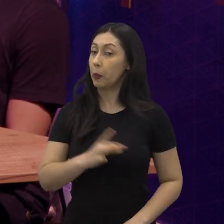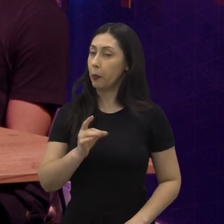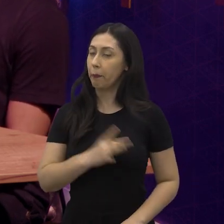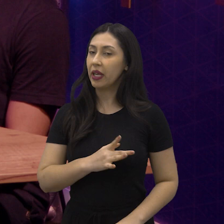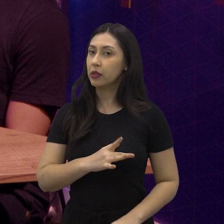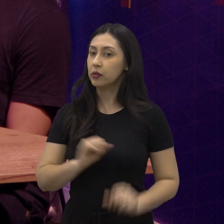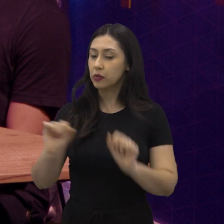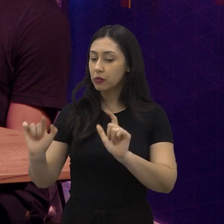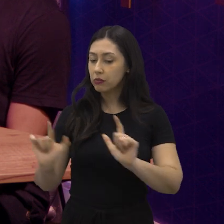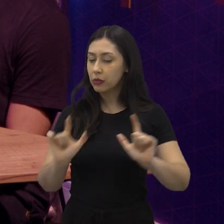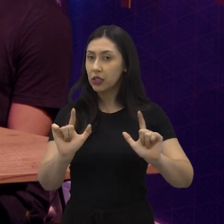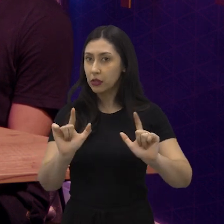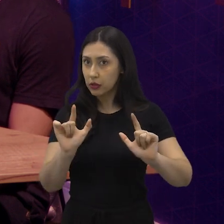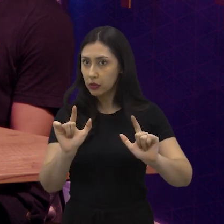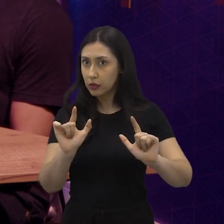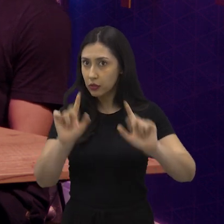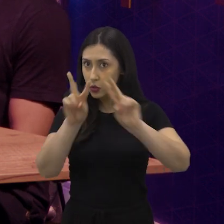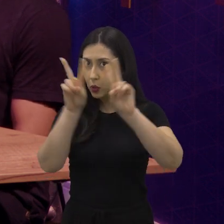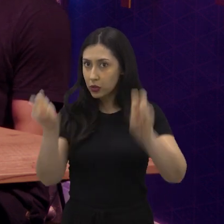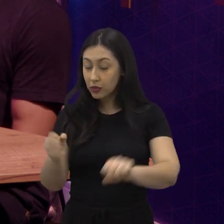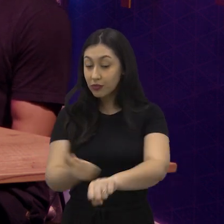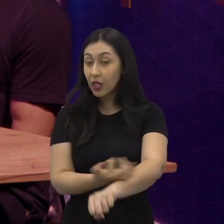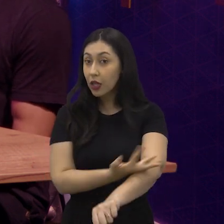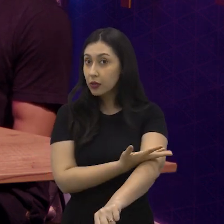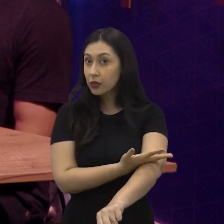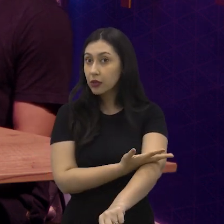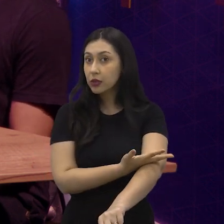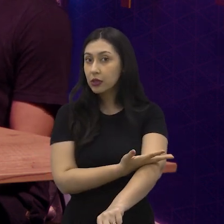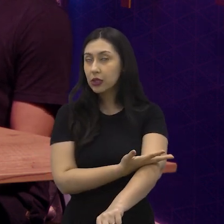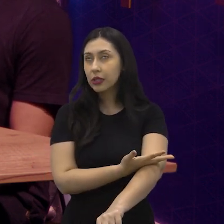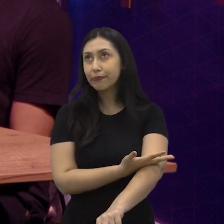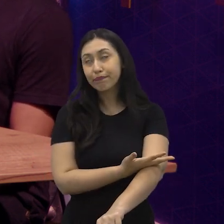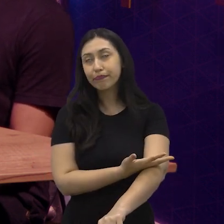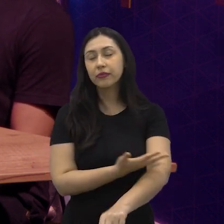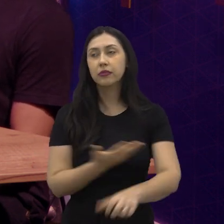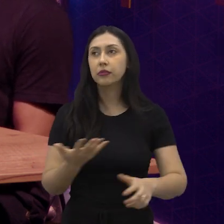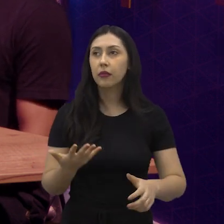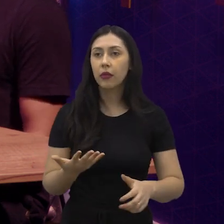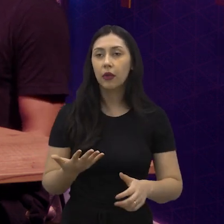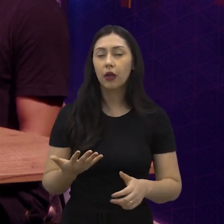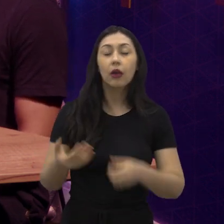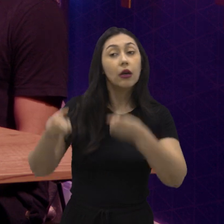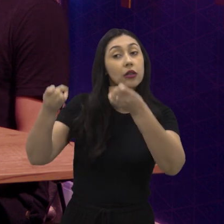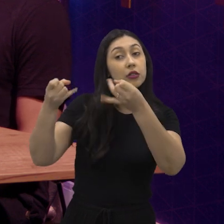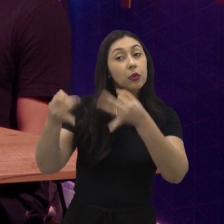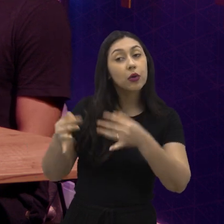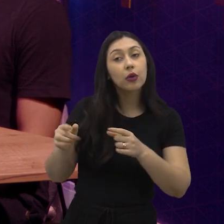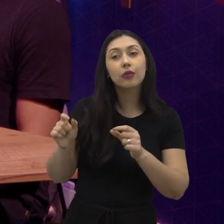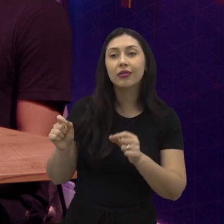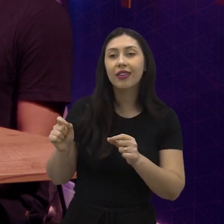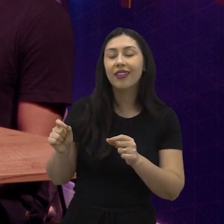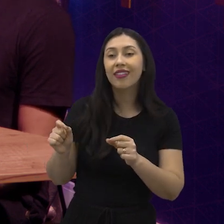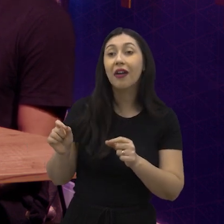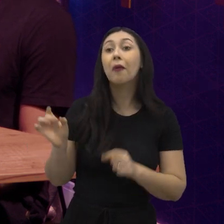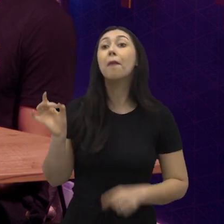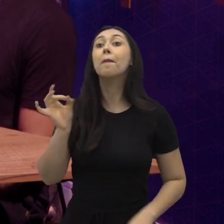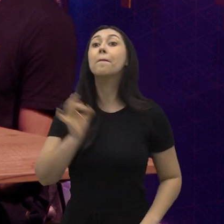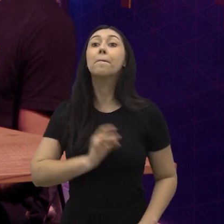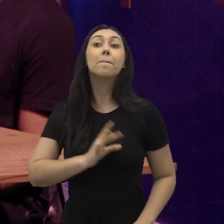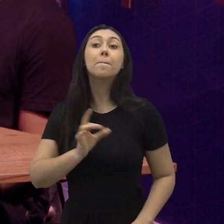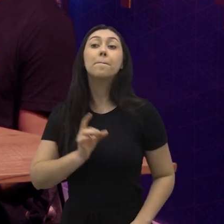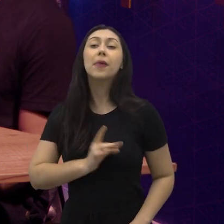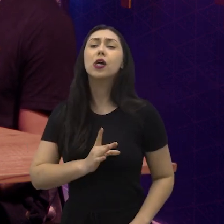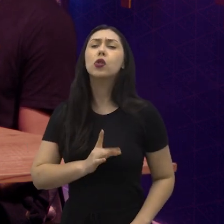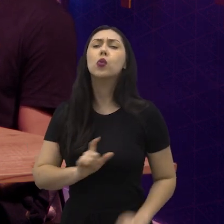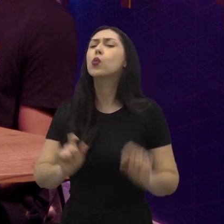medo no episódio de emoções, né, e a gente explicou um pouquinho de que é bastante isso, o medo,